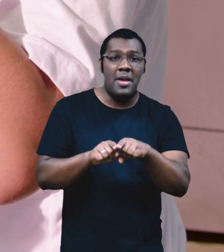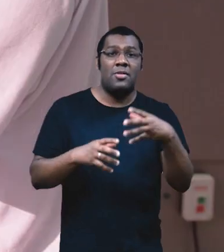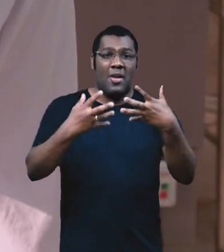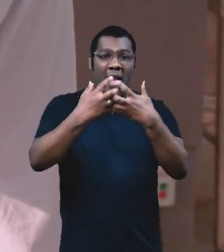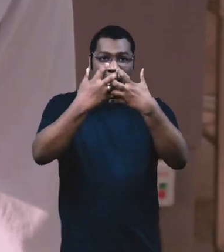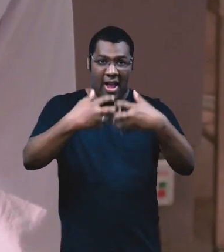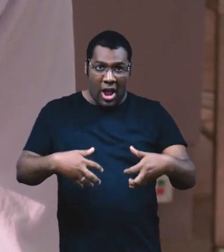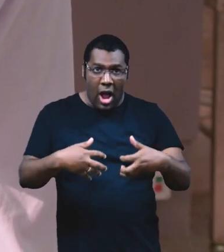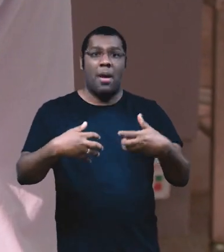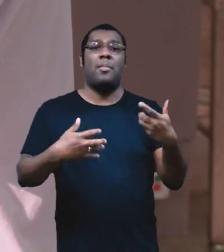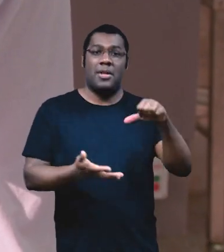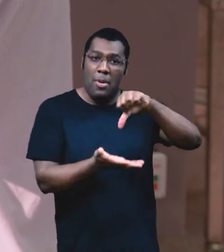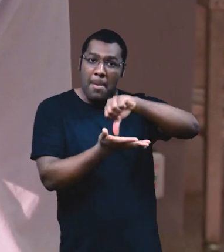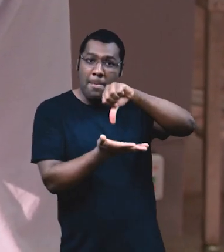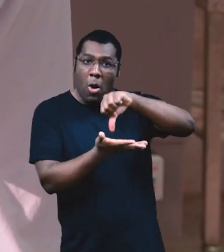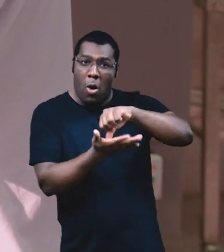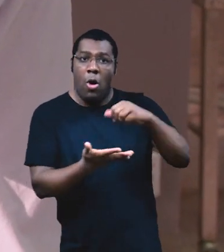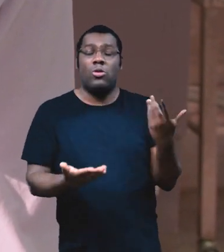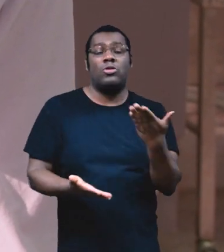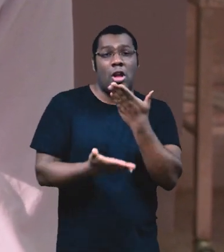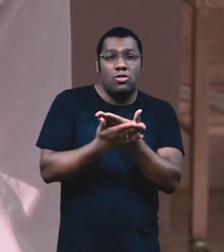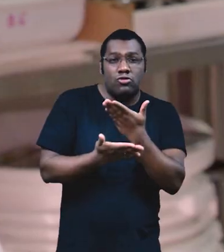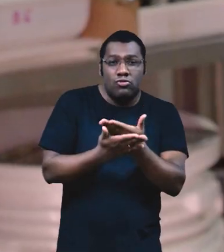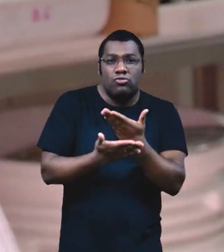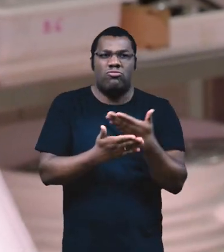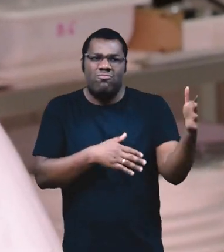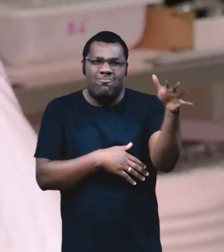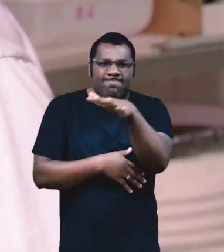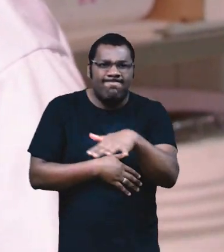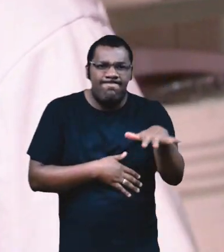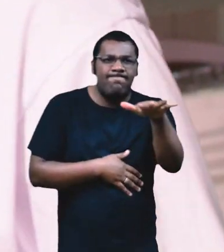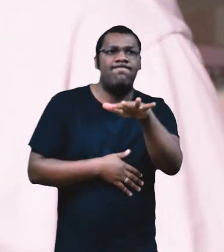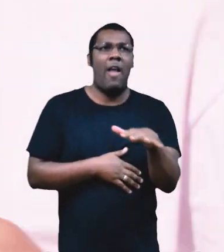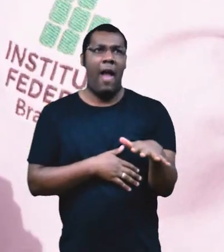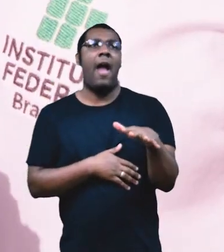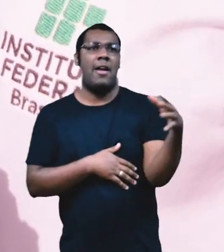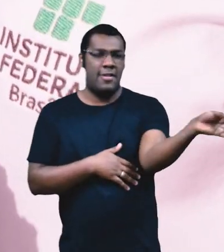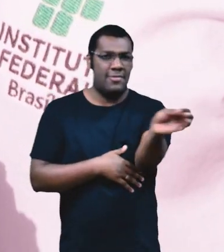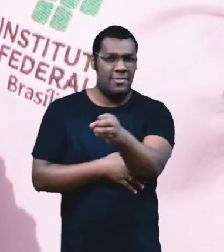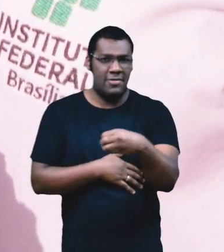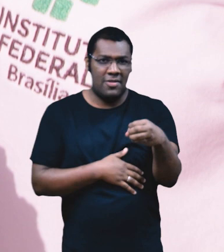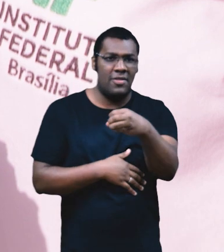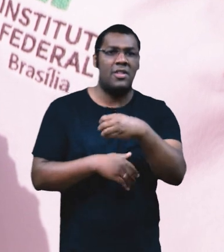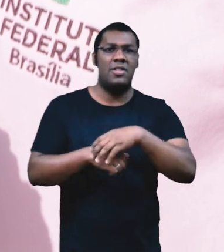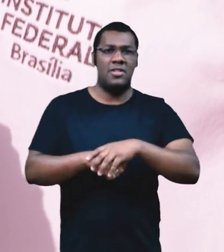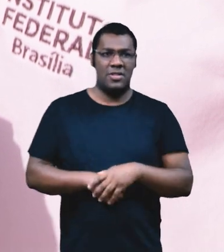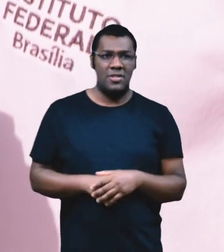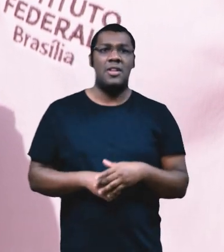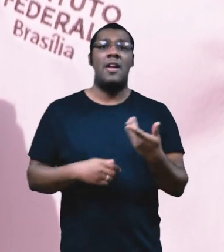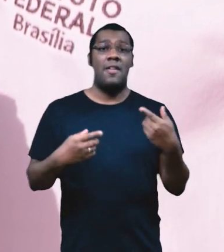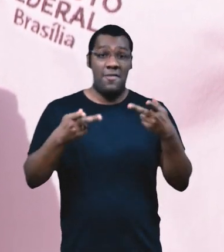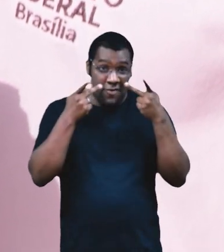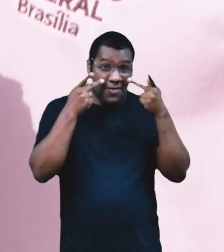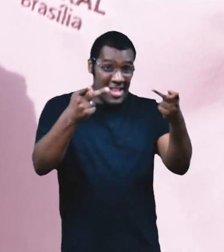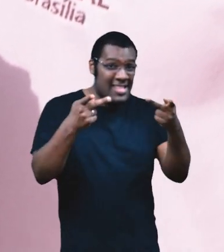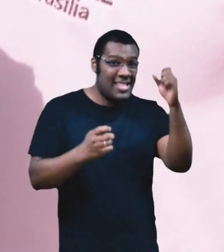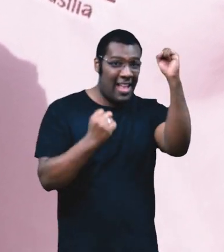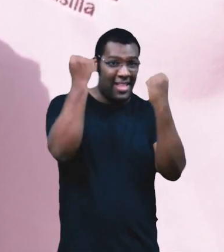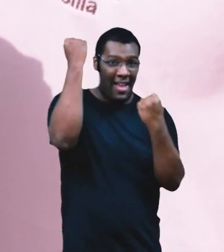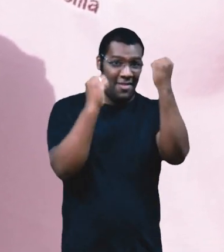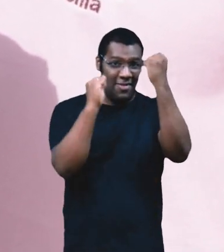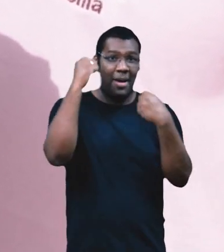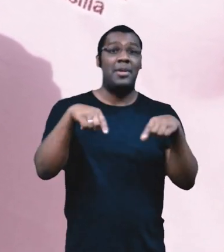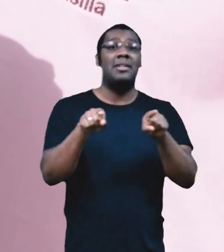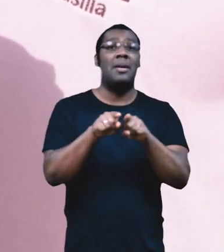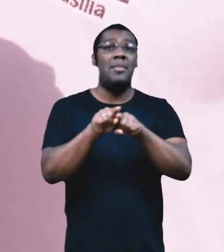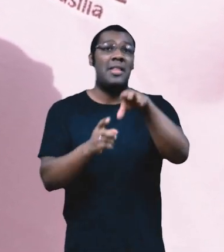auxiliar na criação de mão de obra mais qualificada para entrar dentro dessas fábricas, criar novas cervejarias gigantes